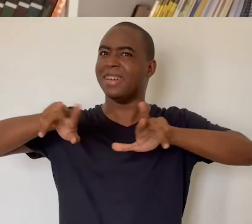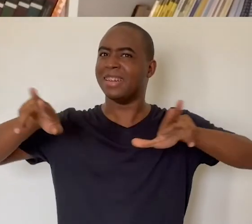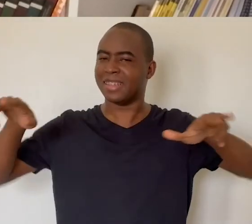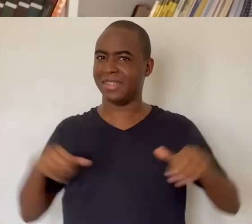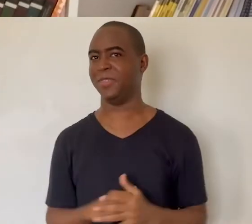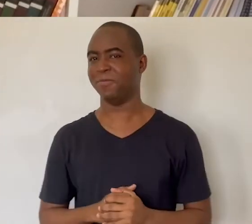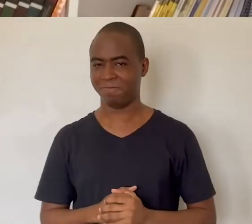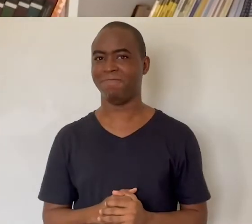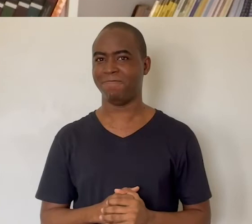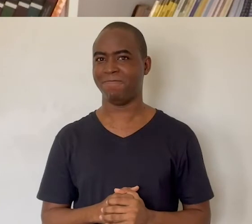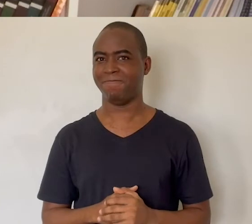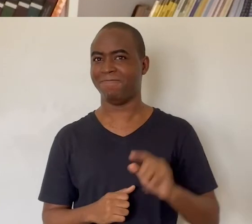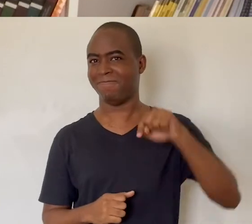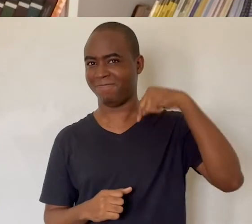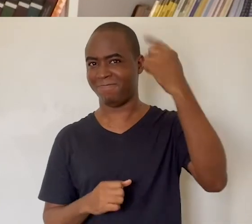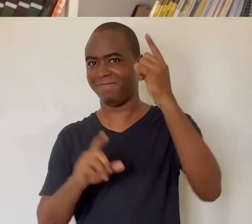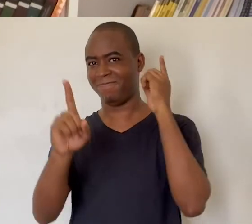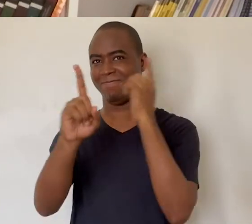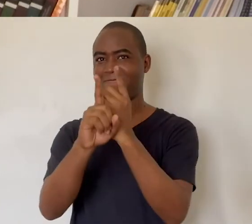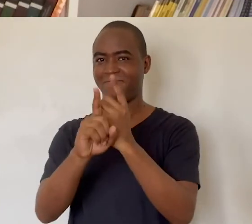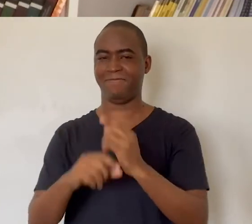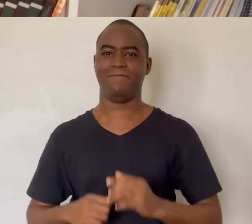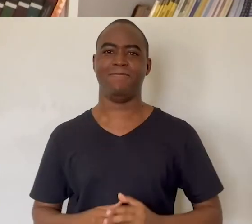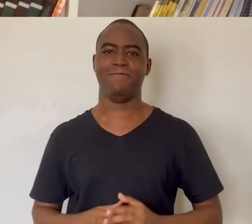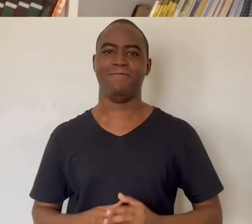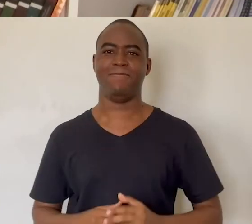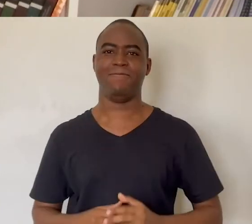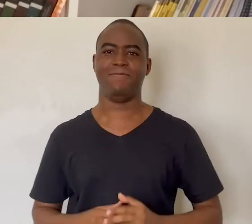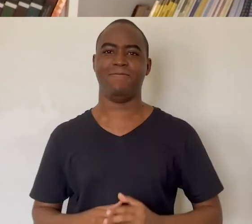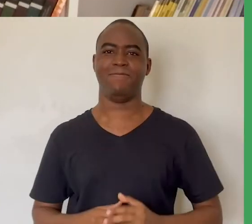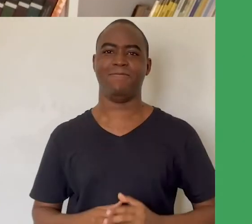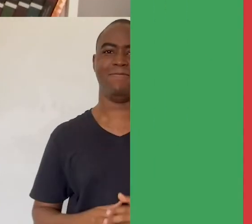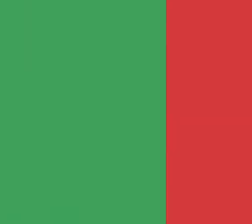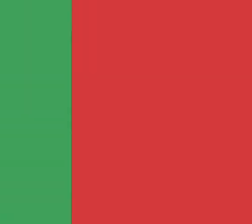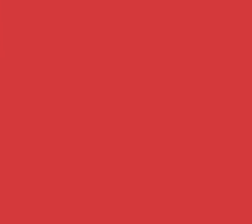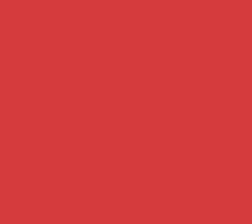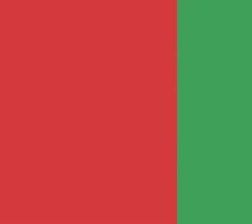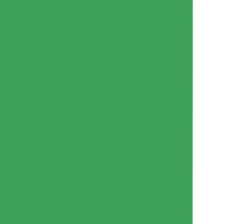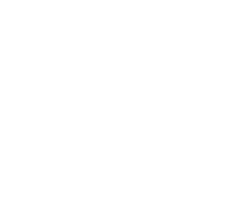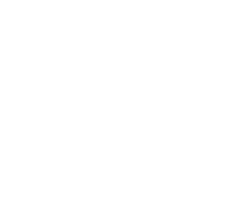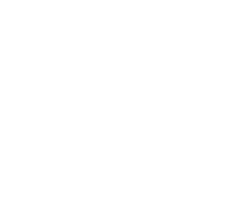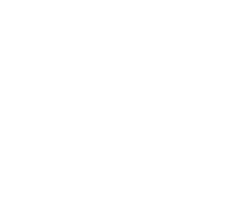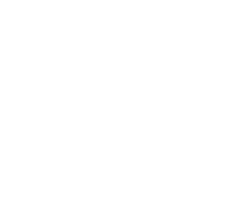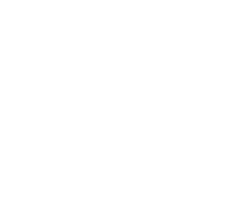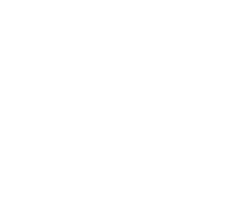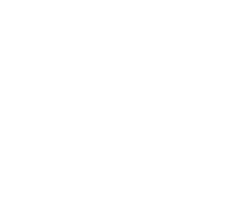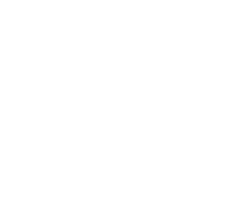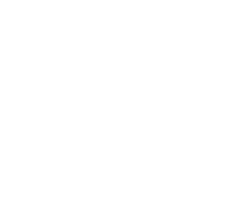essas e outras notícias. Encontro vocês na próxima edição do Minuto IFBA.